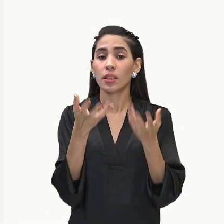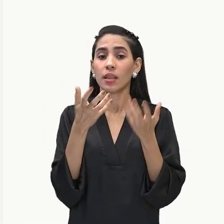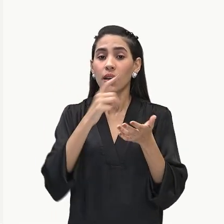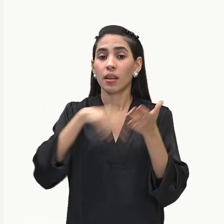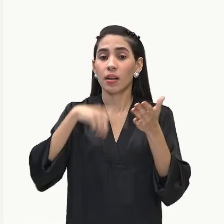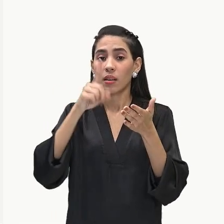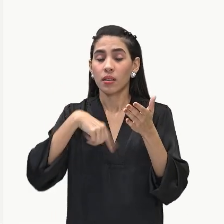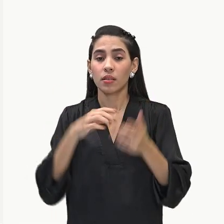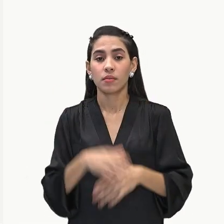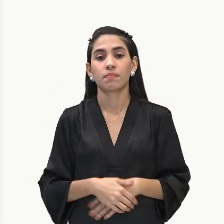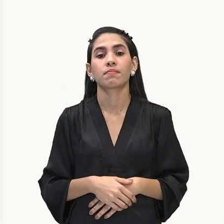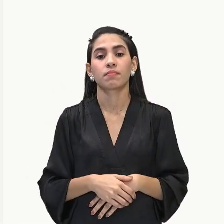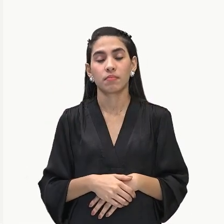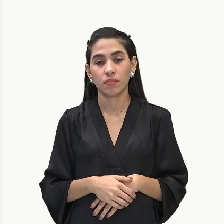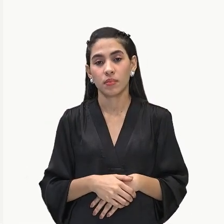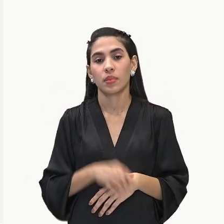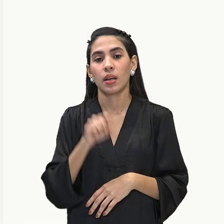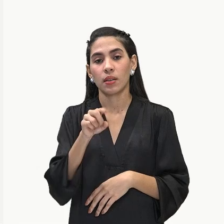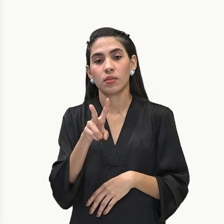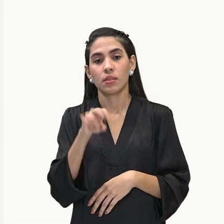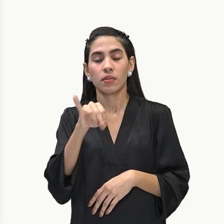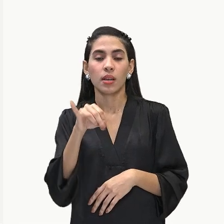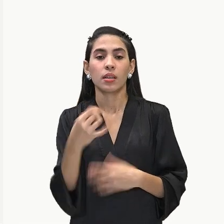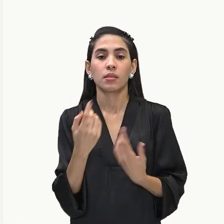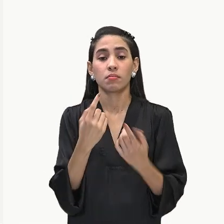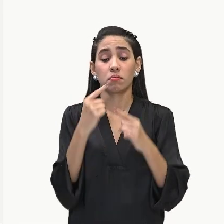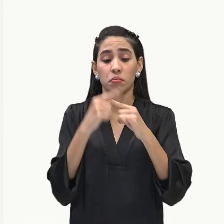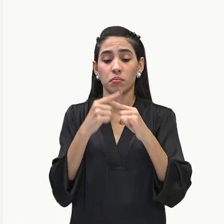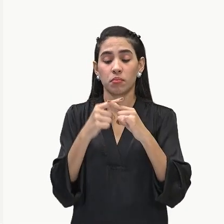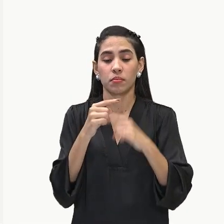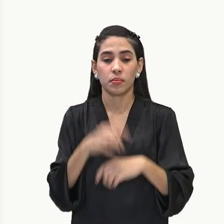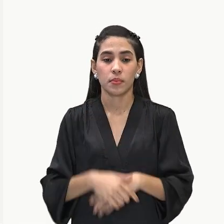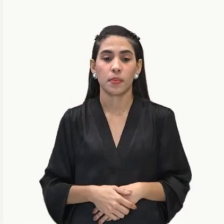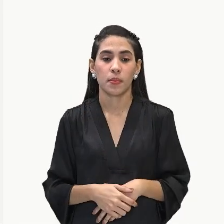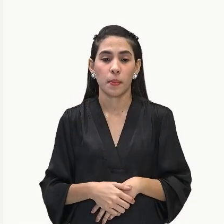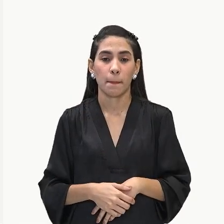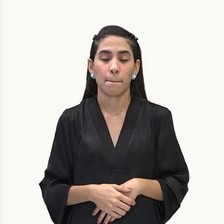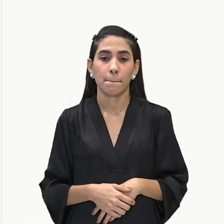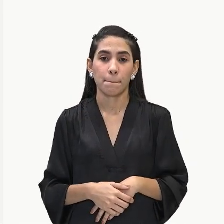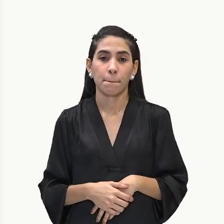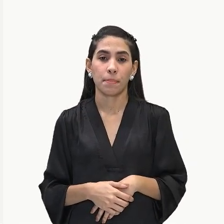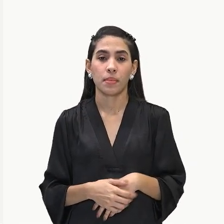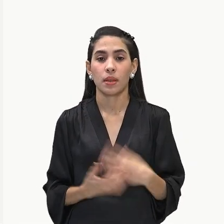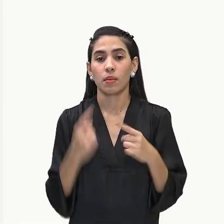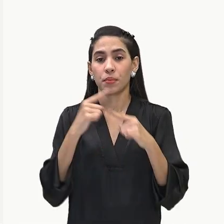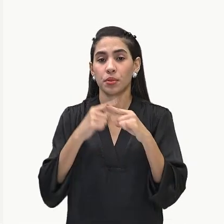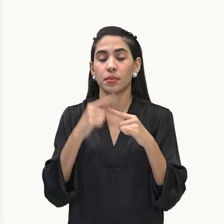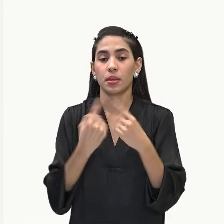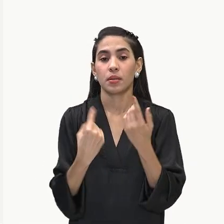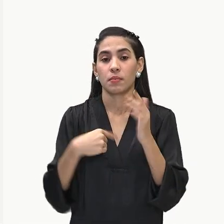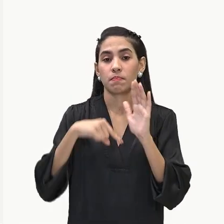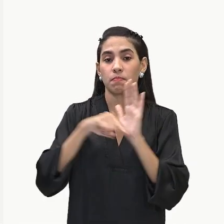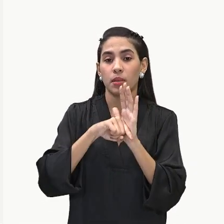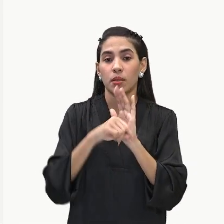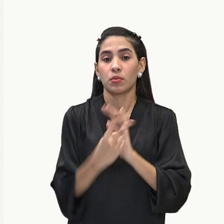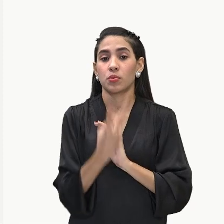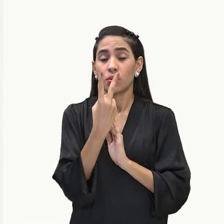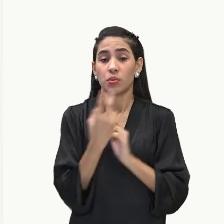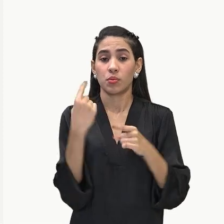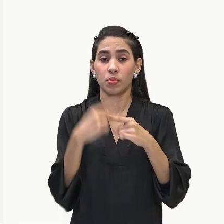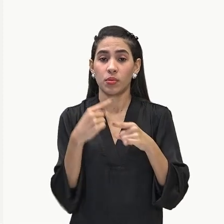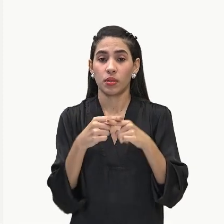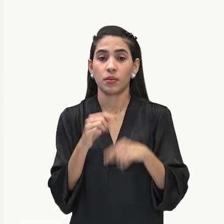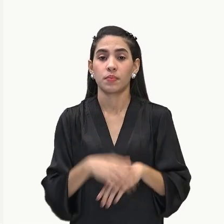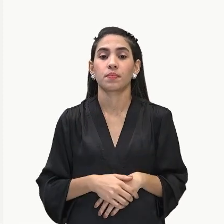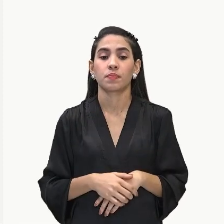aí para multiplicar por um valor, que nesse caso vai ser multiplicado por menos 2, porque